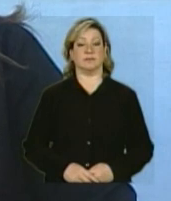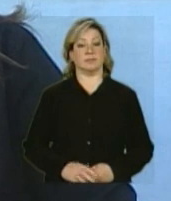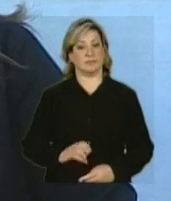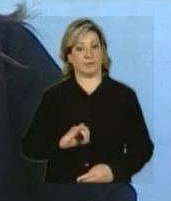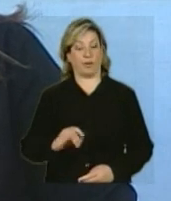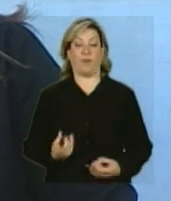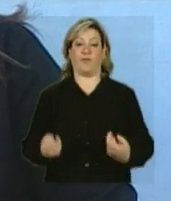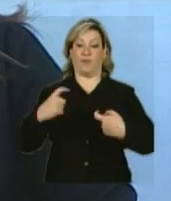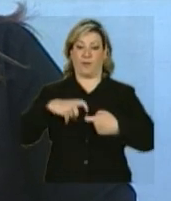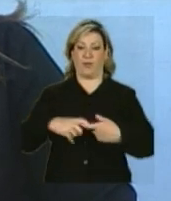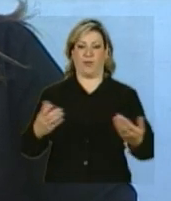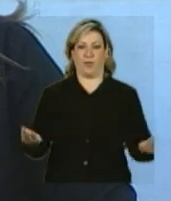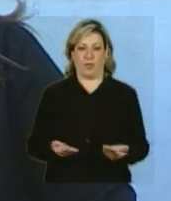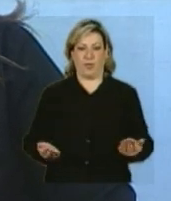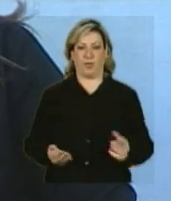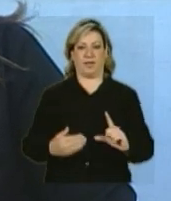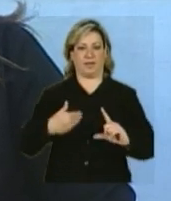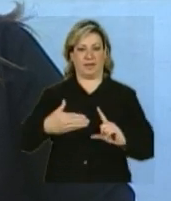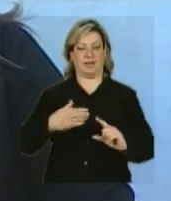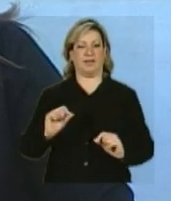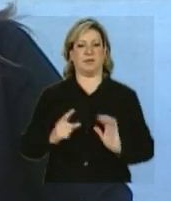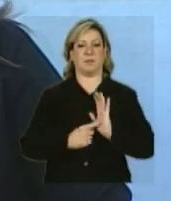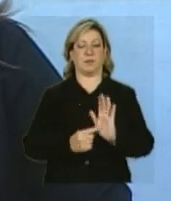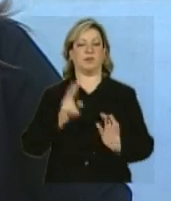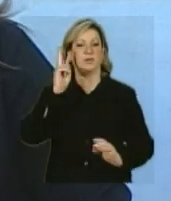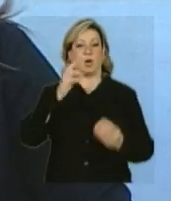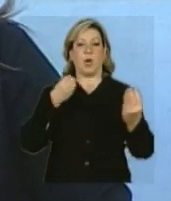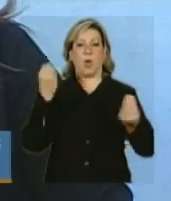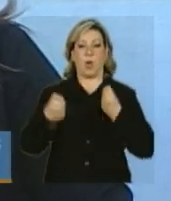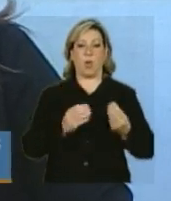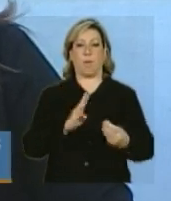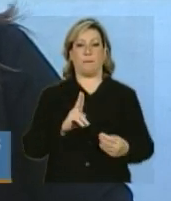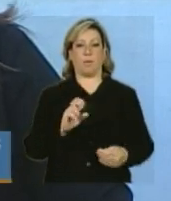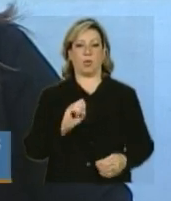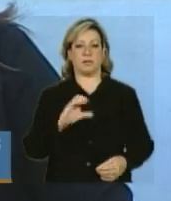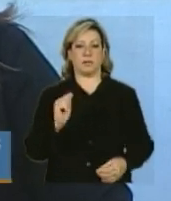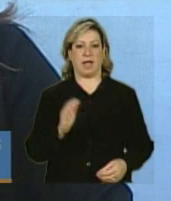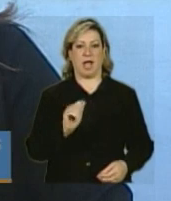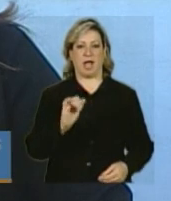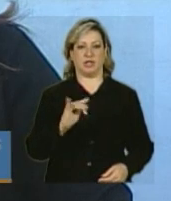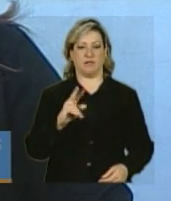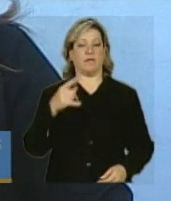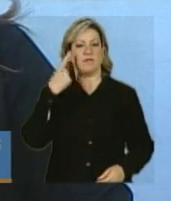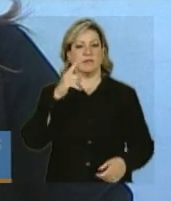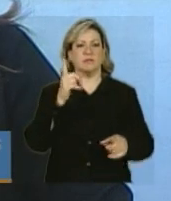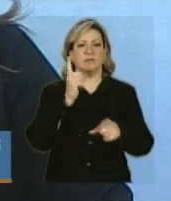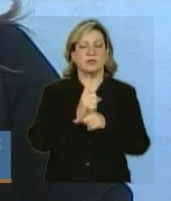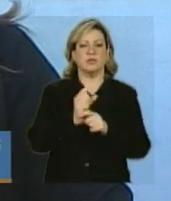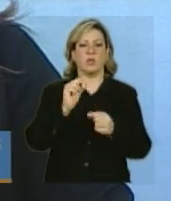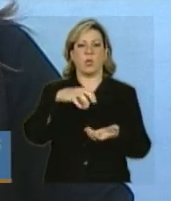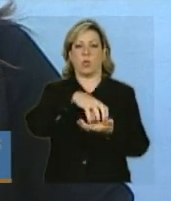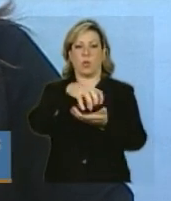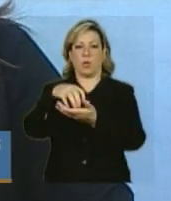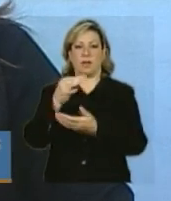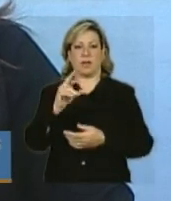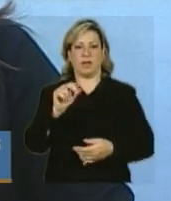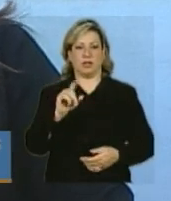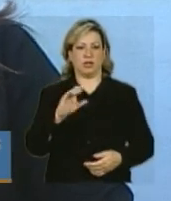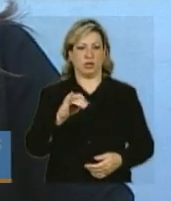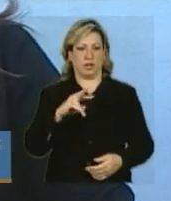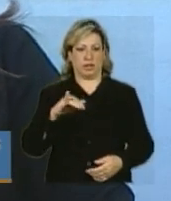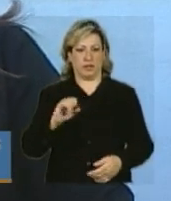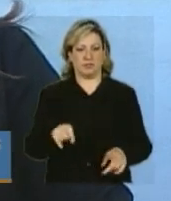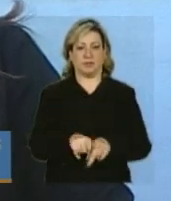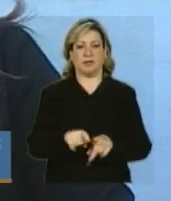Olá, estamos de volta com a teleconferência sobre busca ativa e a identificação de grupos tradicionais, populacionais